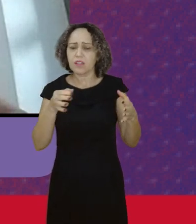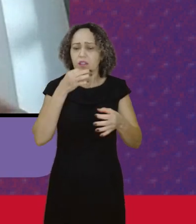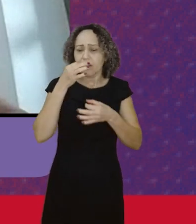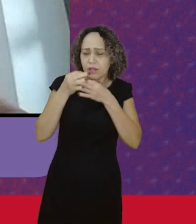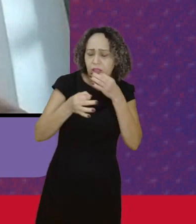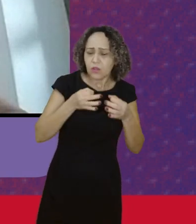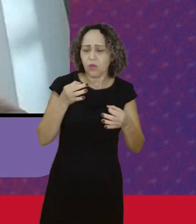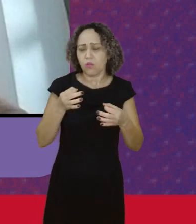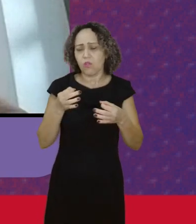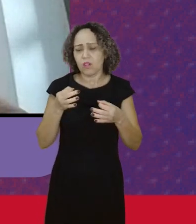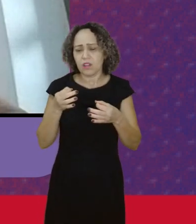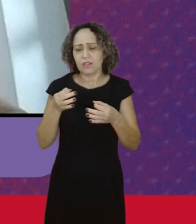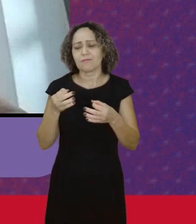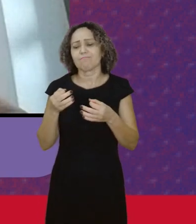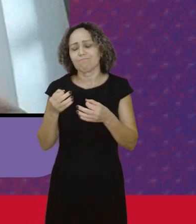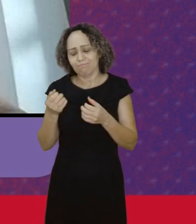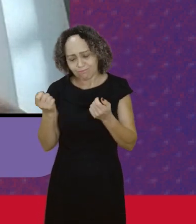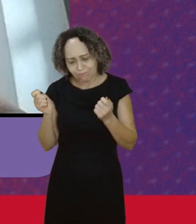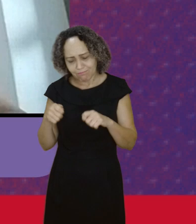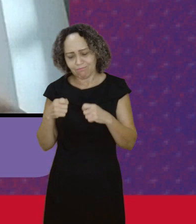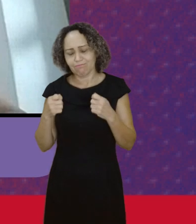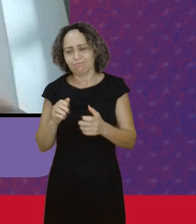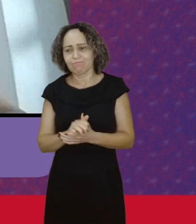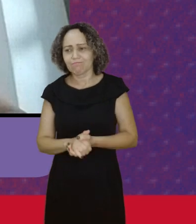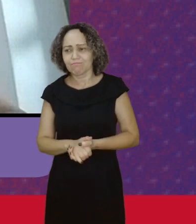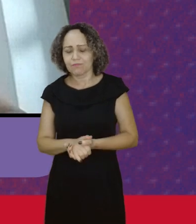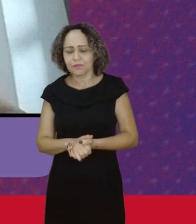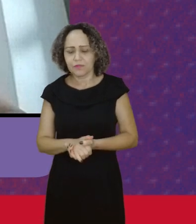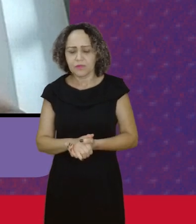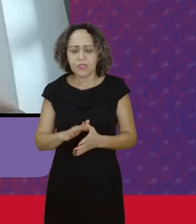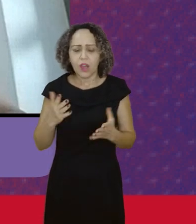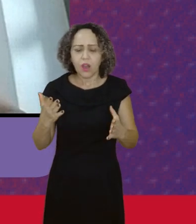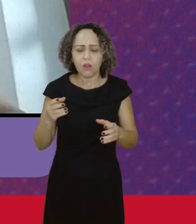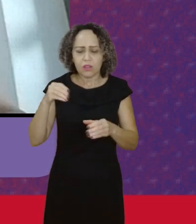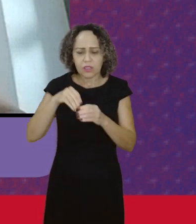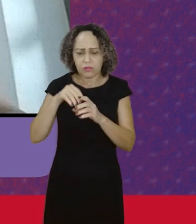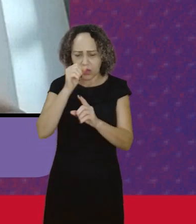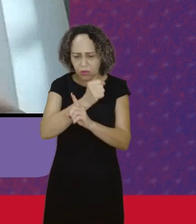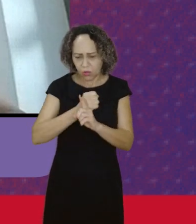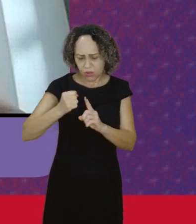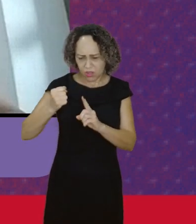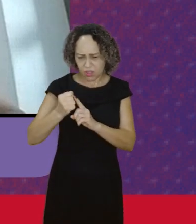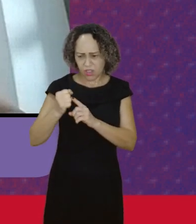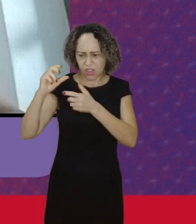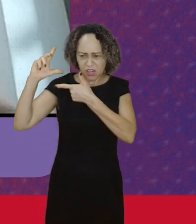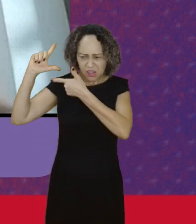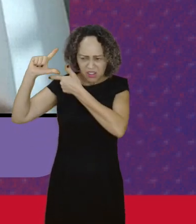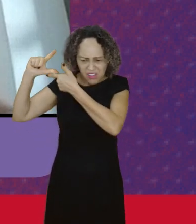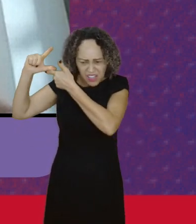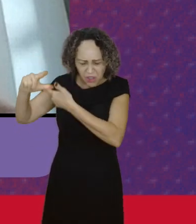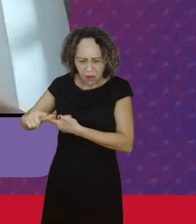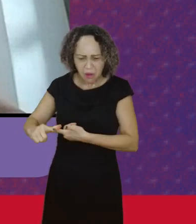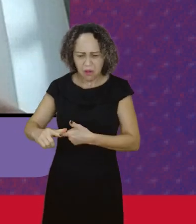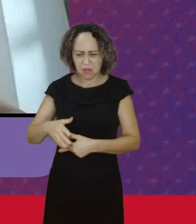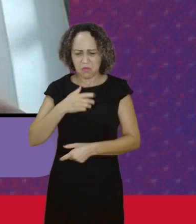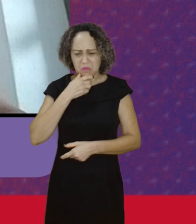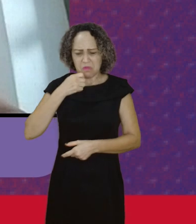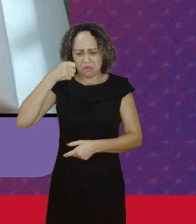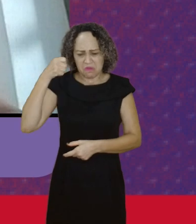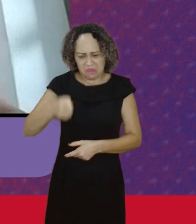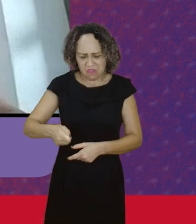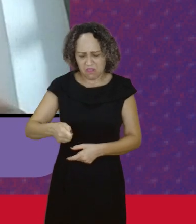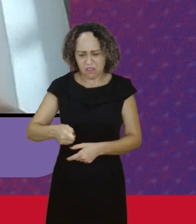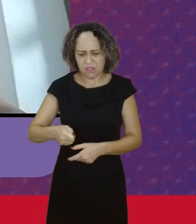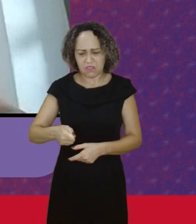finalizar, se você vive numa sociedade conservadora, machista e patriarcal, a situação da mulher